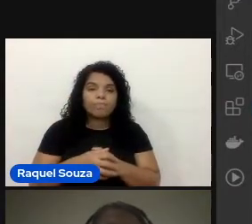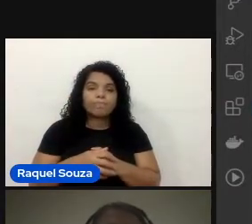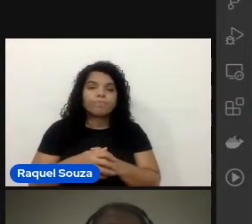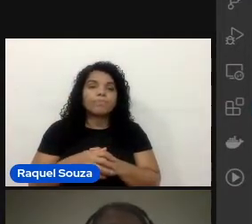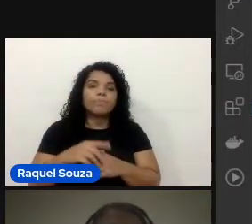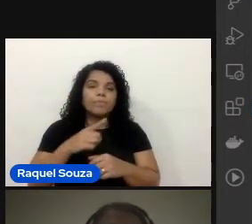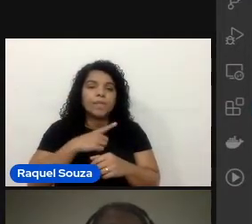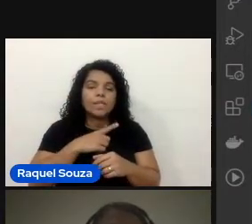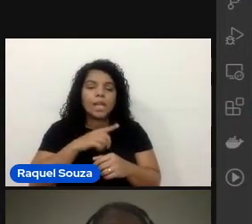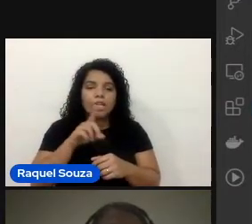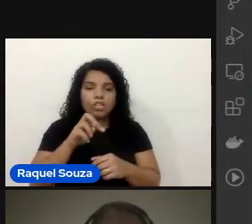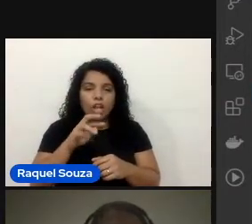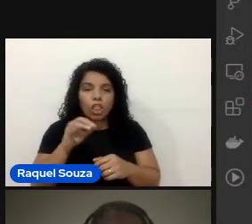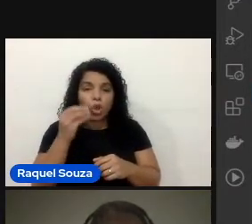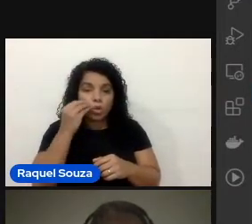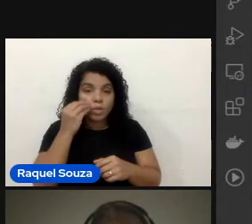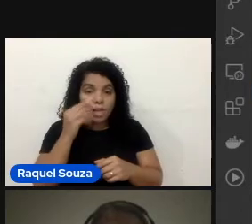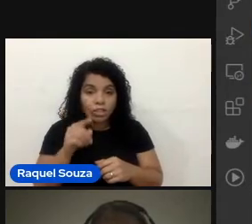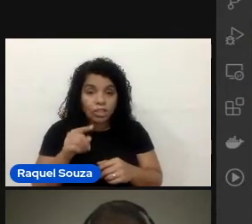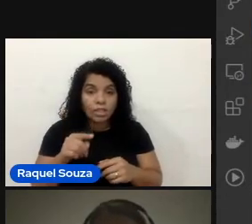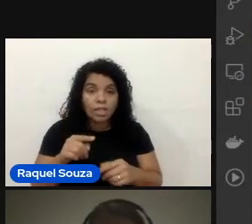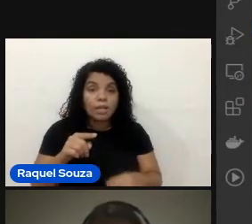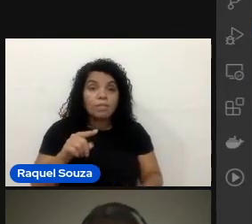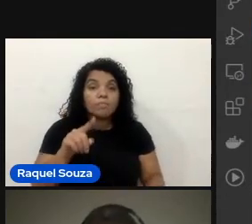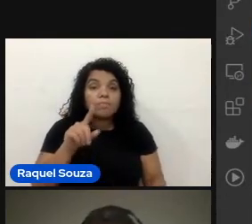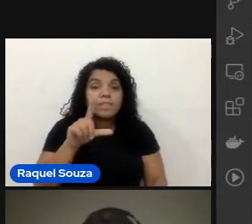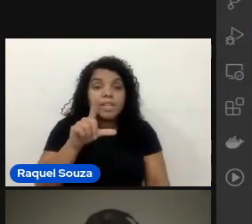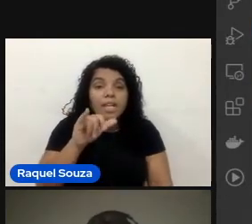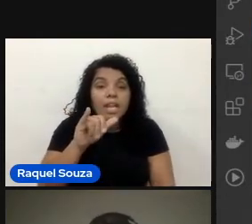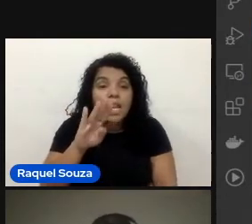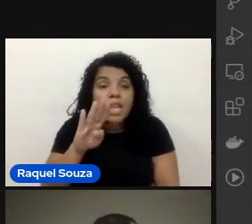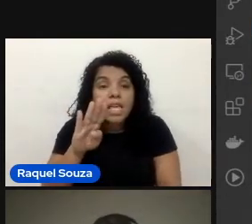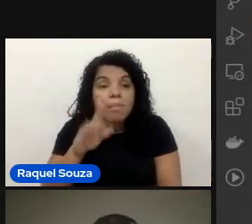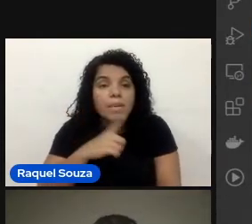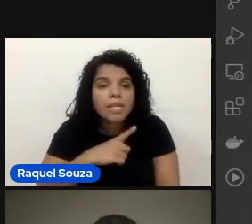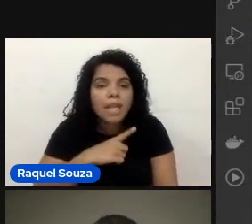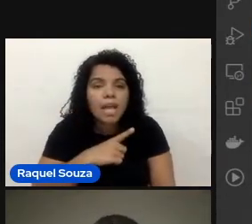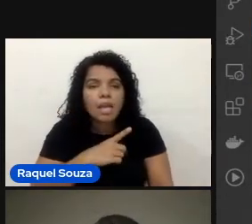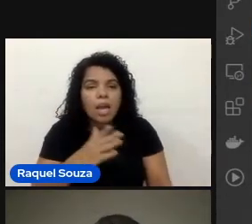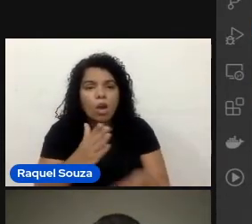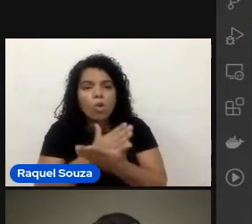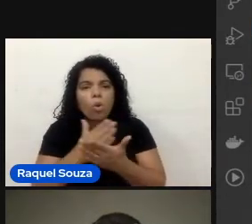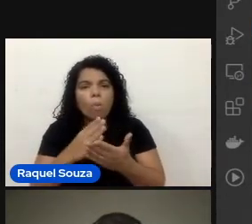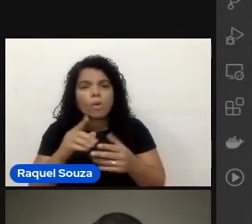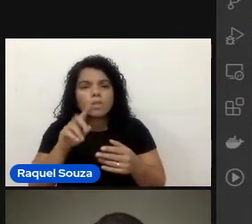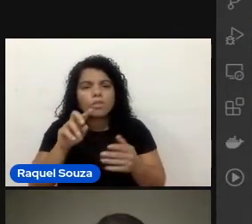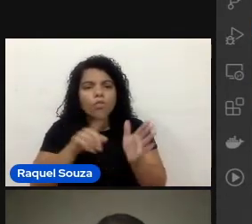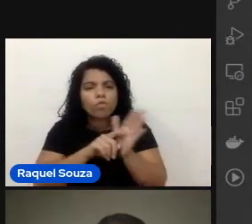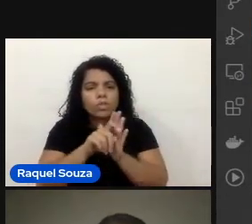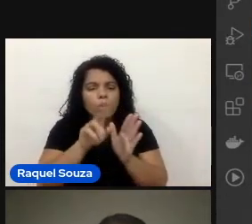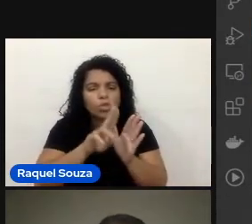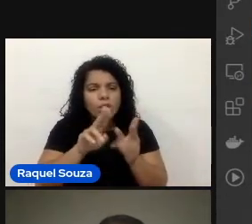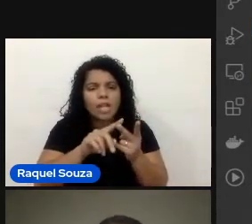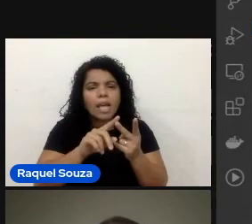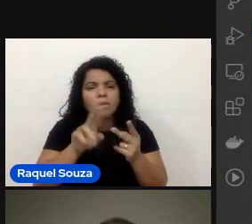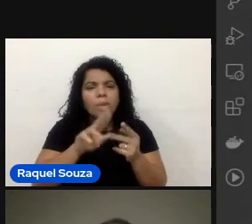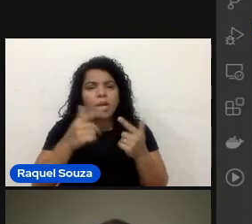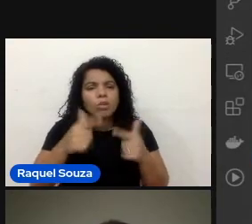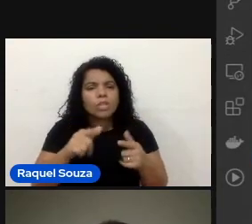testes aqui. Em lib tem algumas funções utilitárias que a gente foi criando para reutilizar no